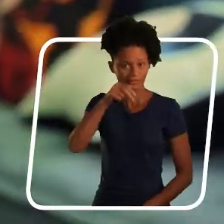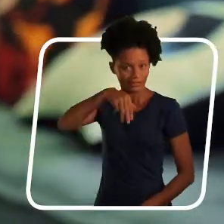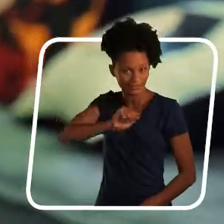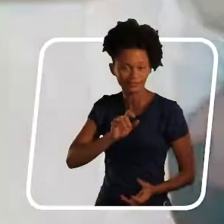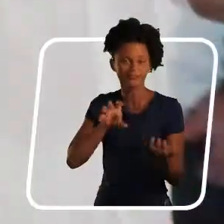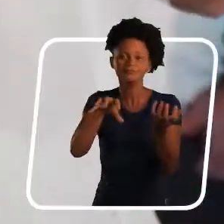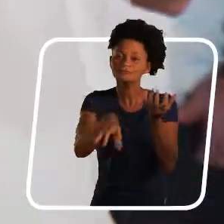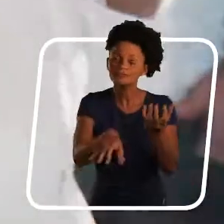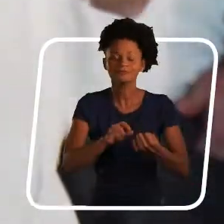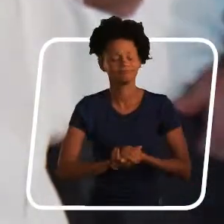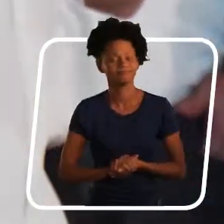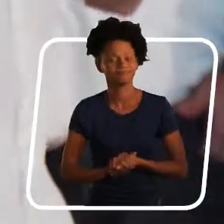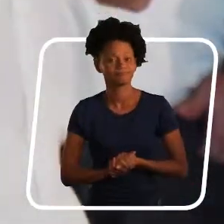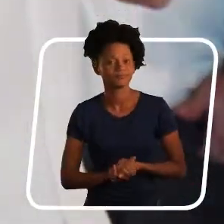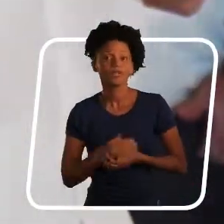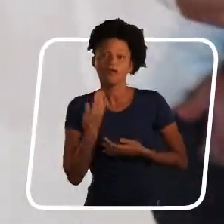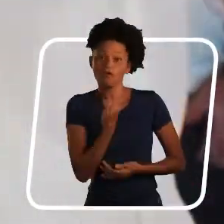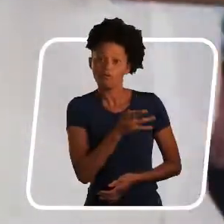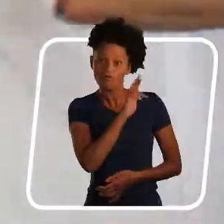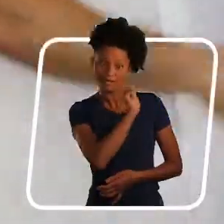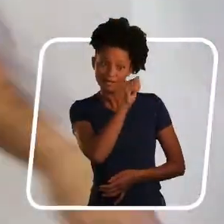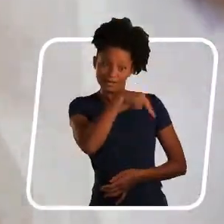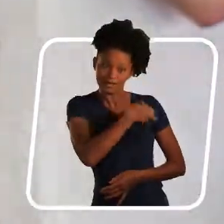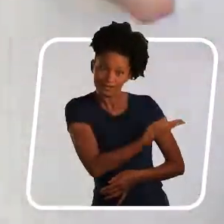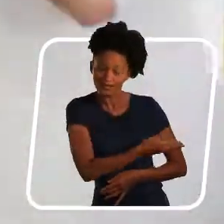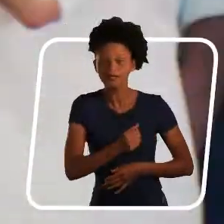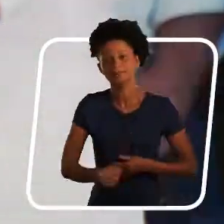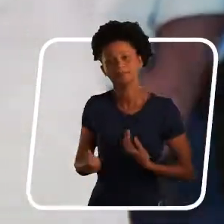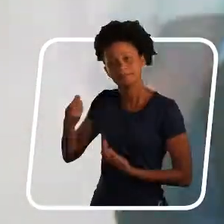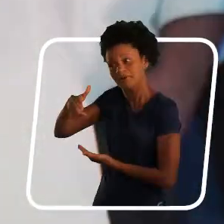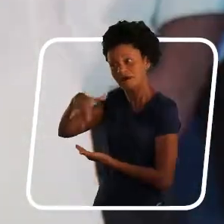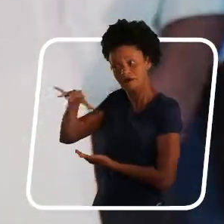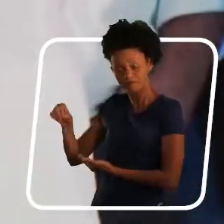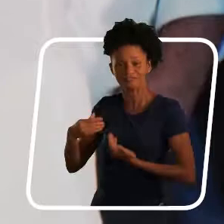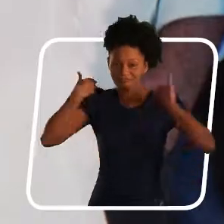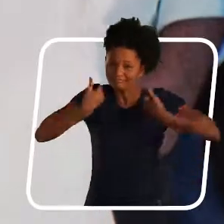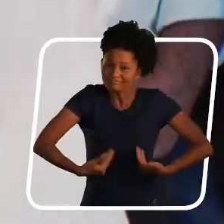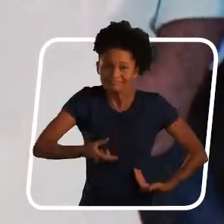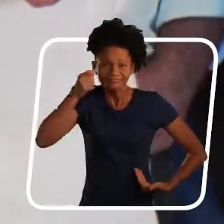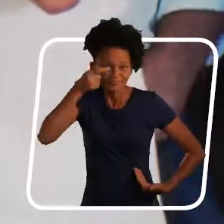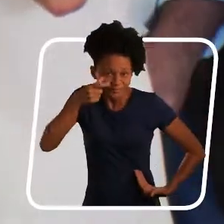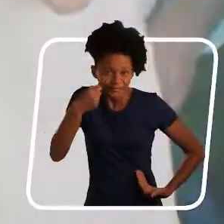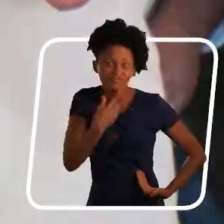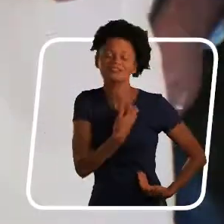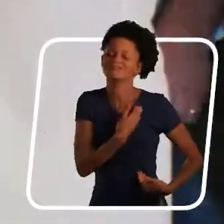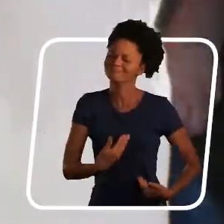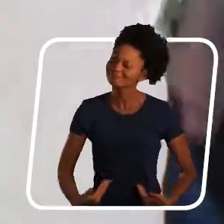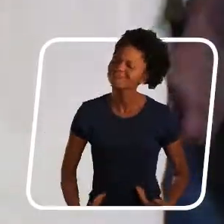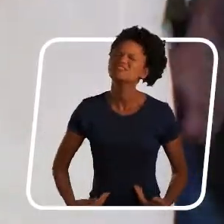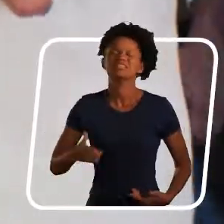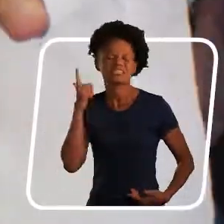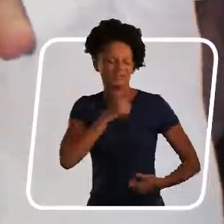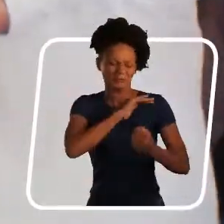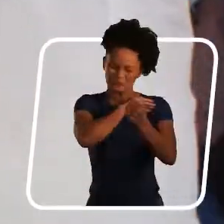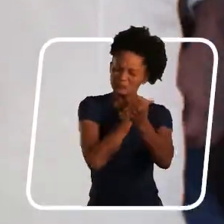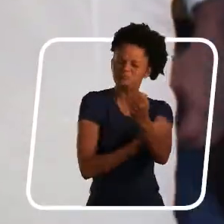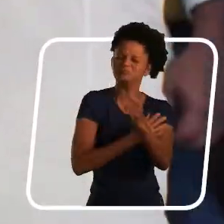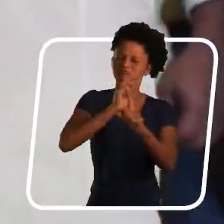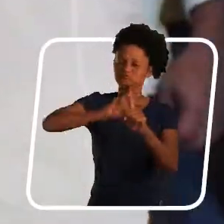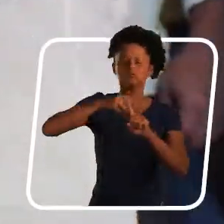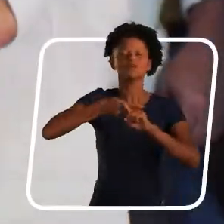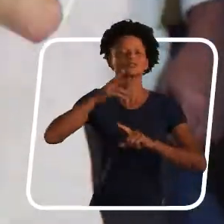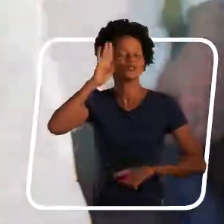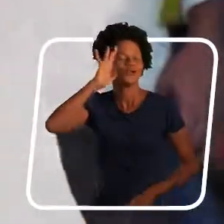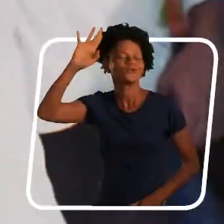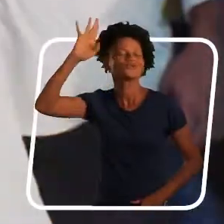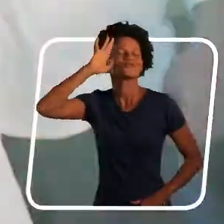Senado Federal. Com Renan e com Maurício Quintela em Brasília, o governador Renan Filho terá mais força para